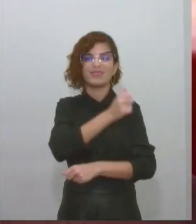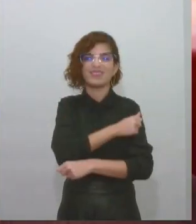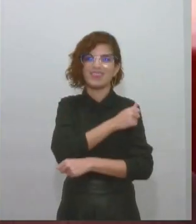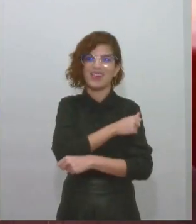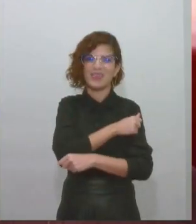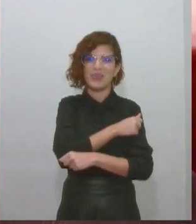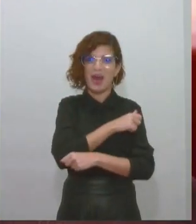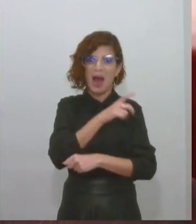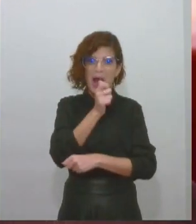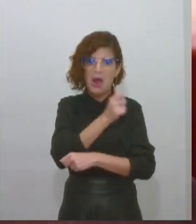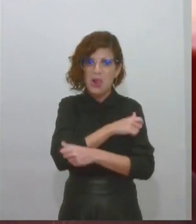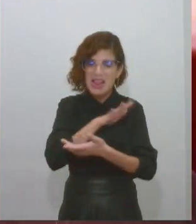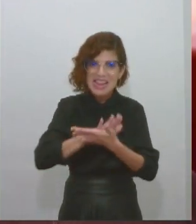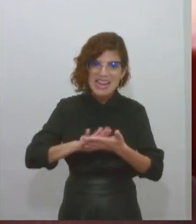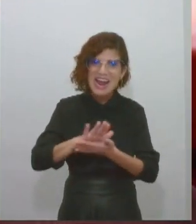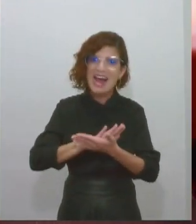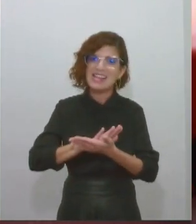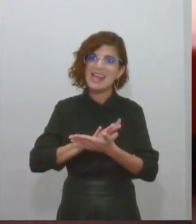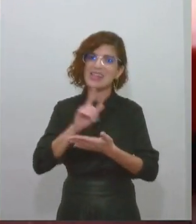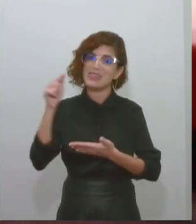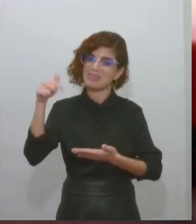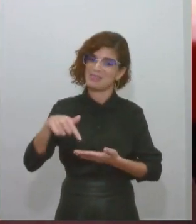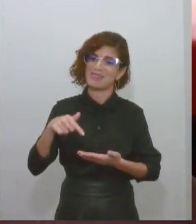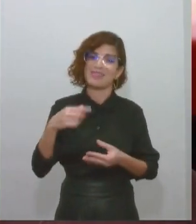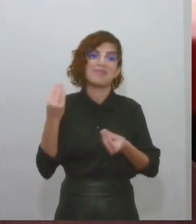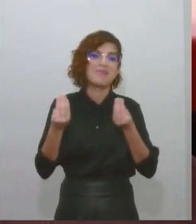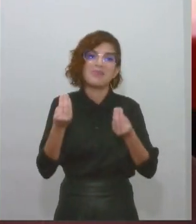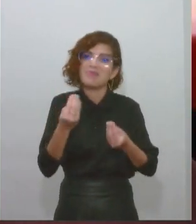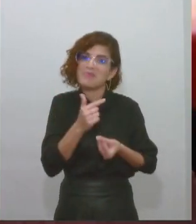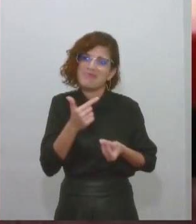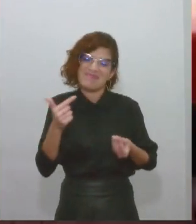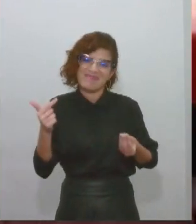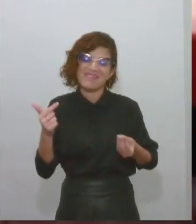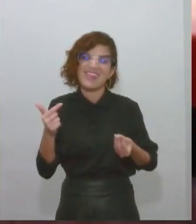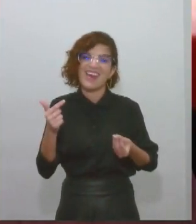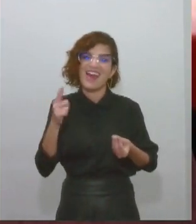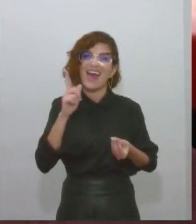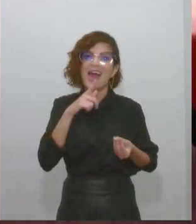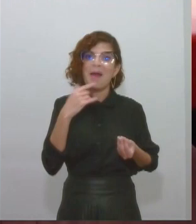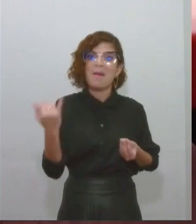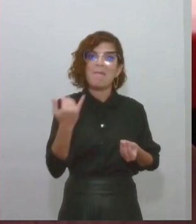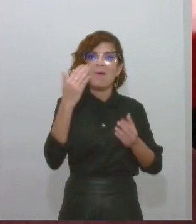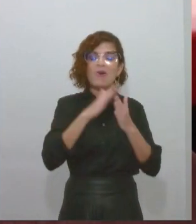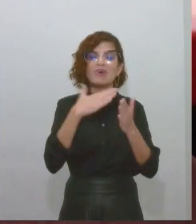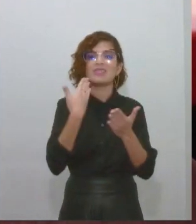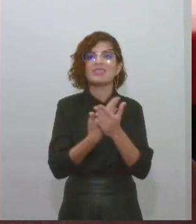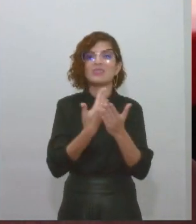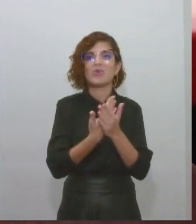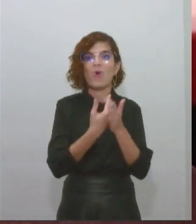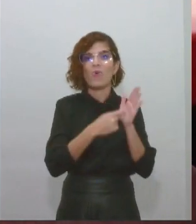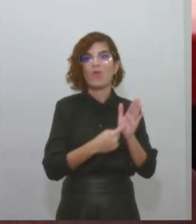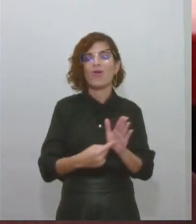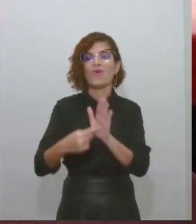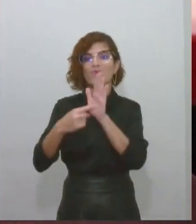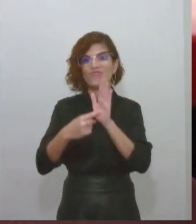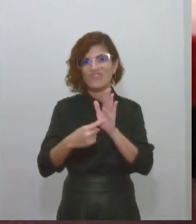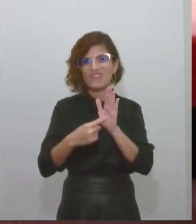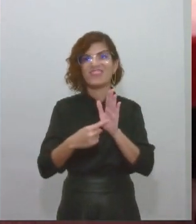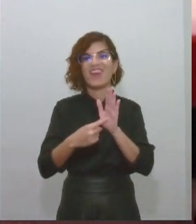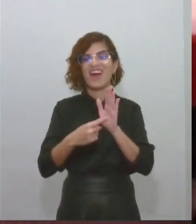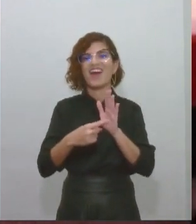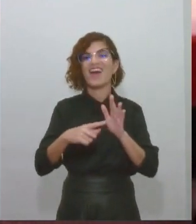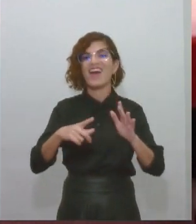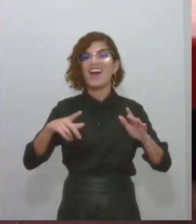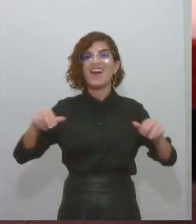são os destaques em levar nossa escola para o pódio, levar nossa escola para melhoria e mostrar a cada professor que ele é